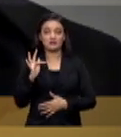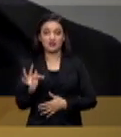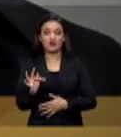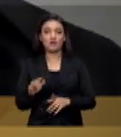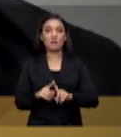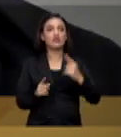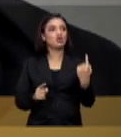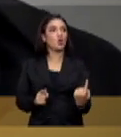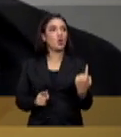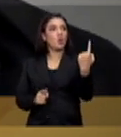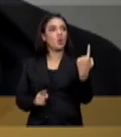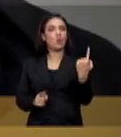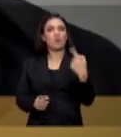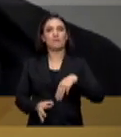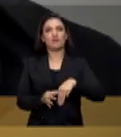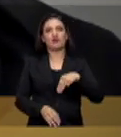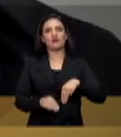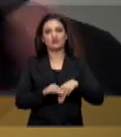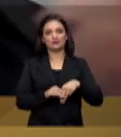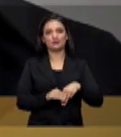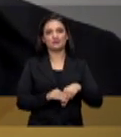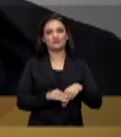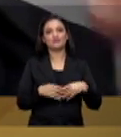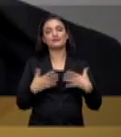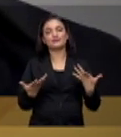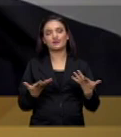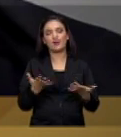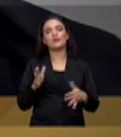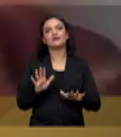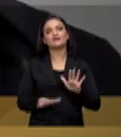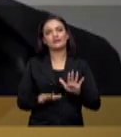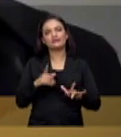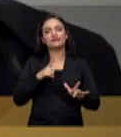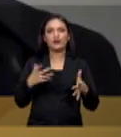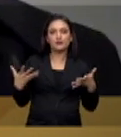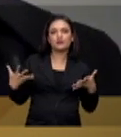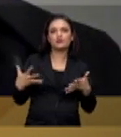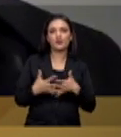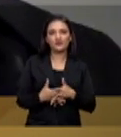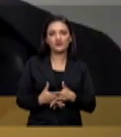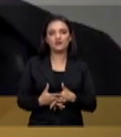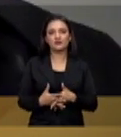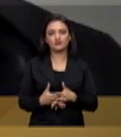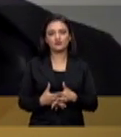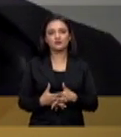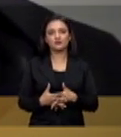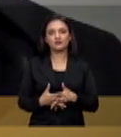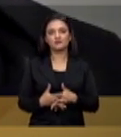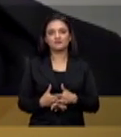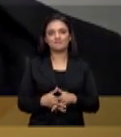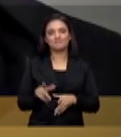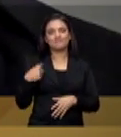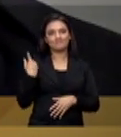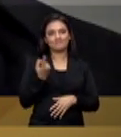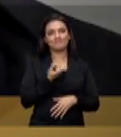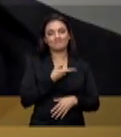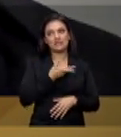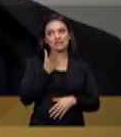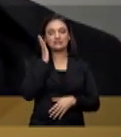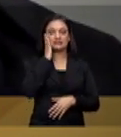de um dos seus ministros, gerando constrangimentos que nós sabemos com